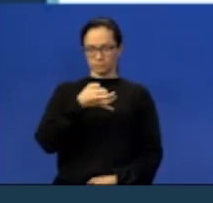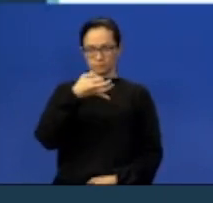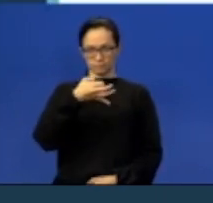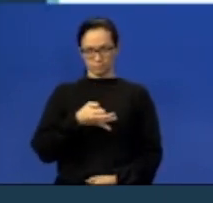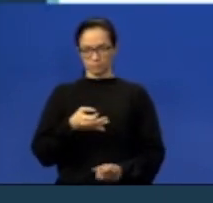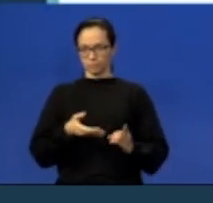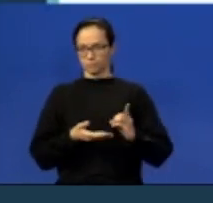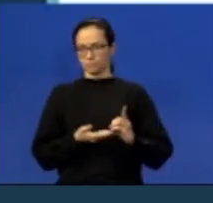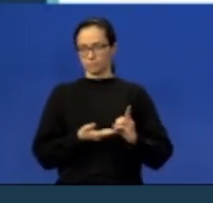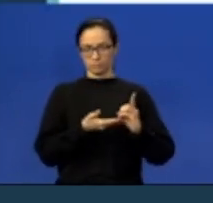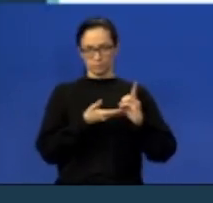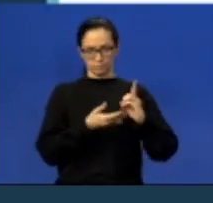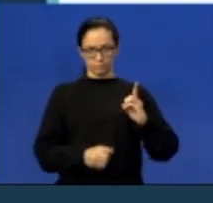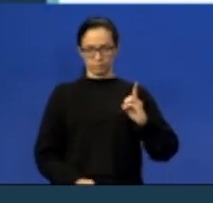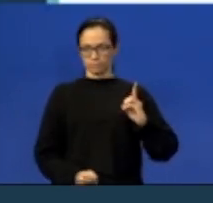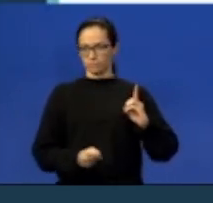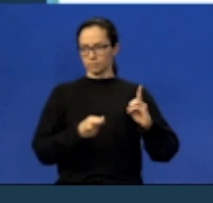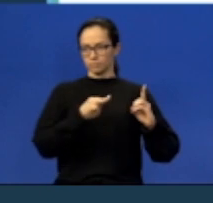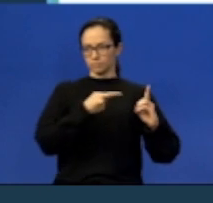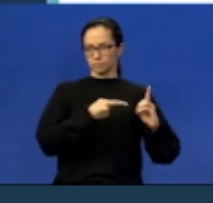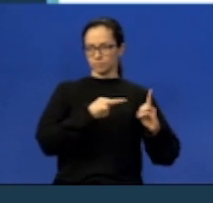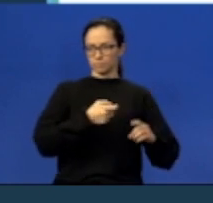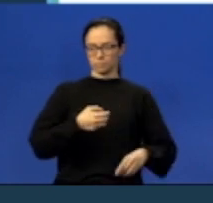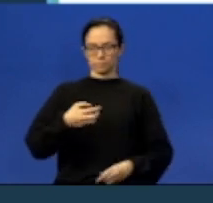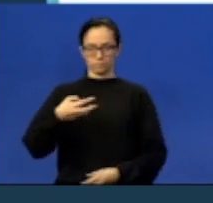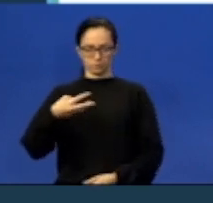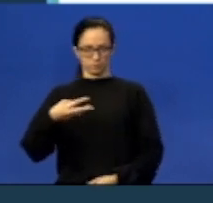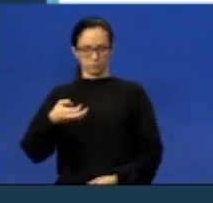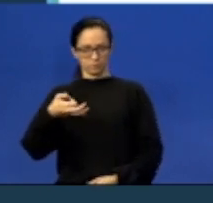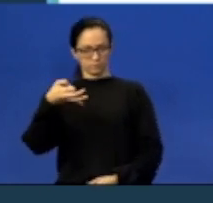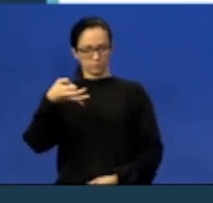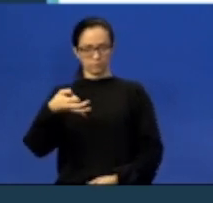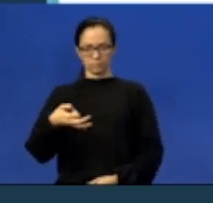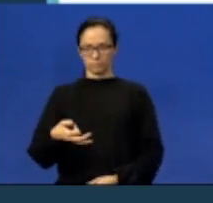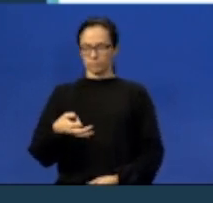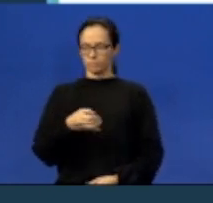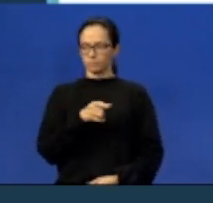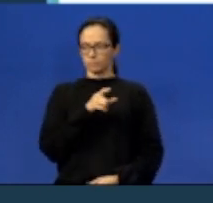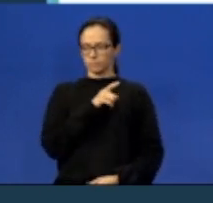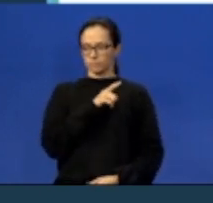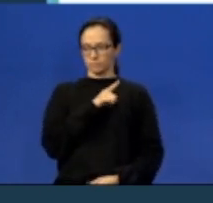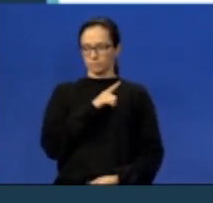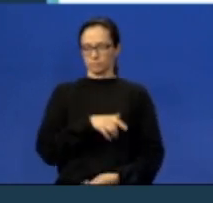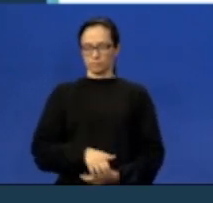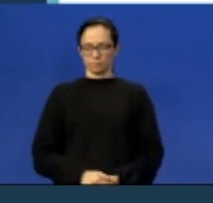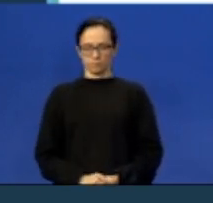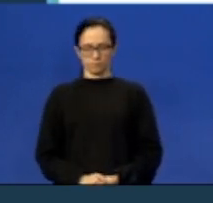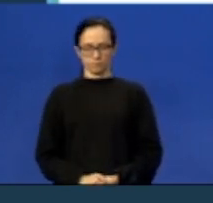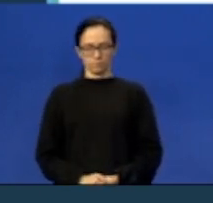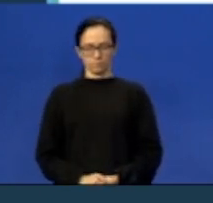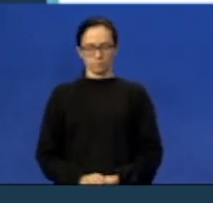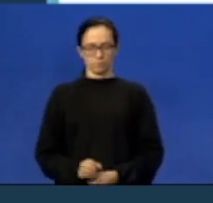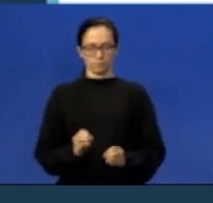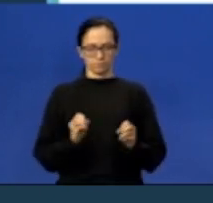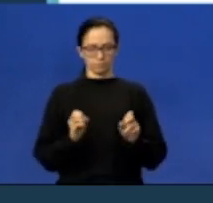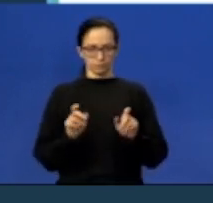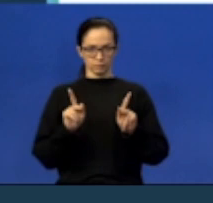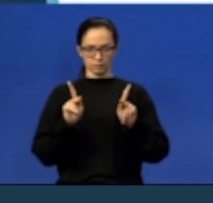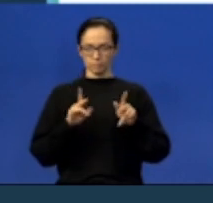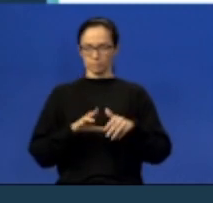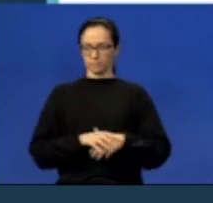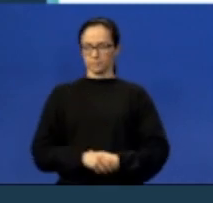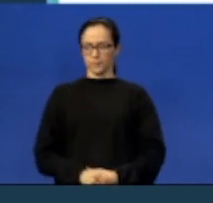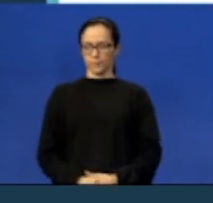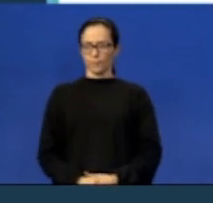alternativas que nós avaliamos anteriormente, a alternativa que está correta é a alternativa letra D e